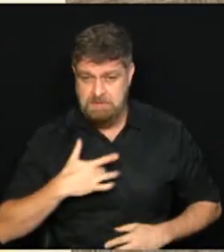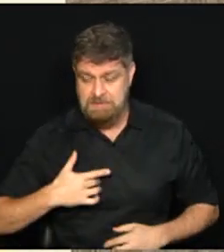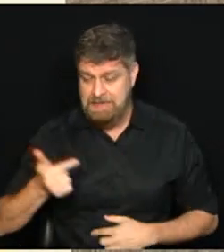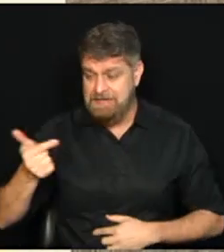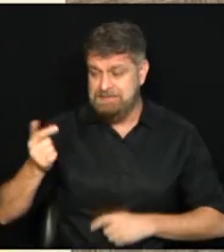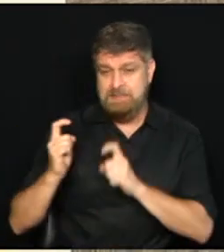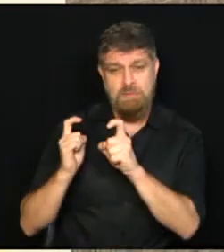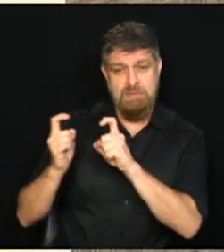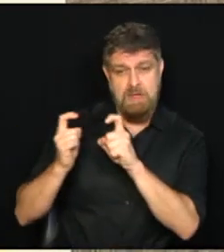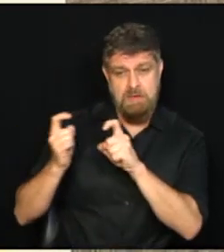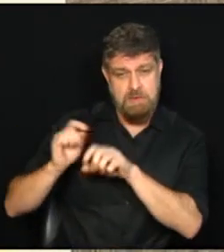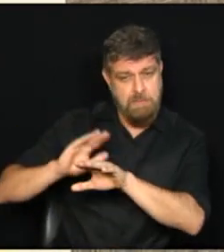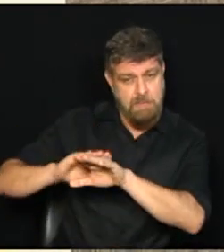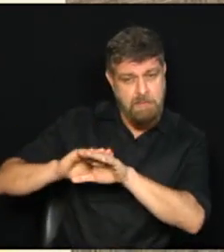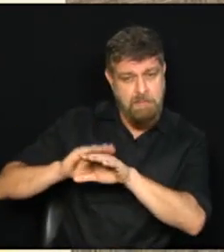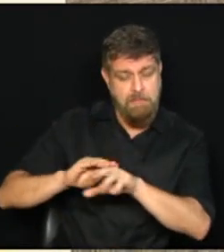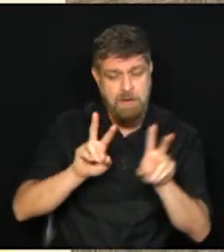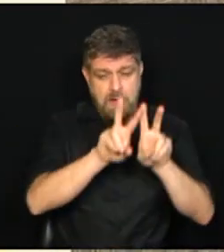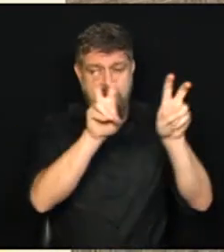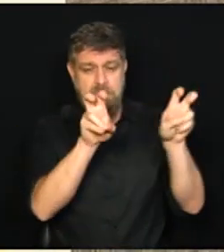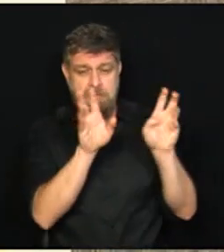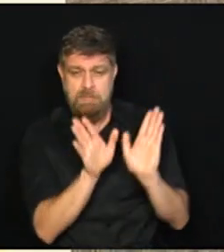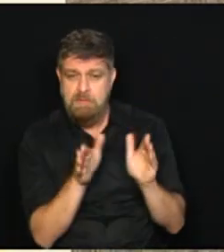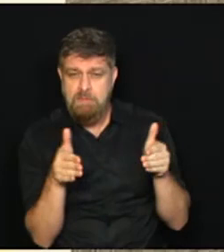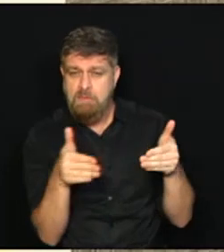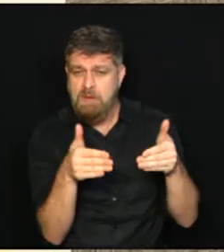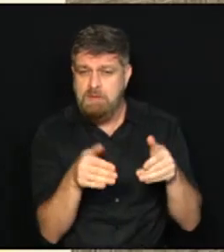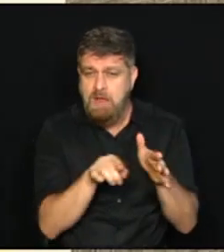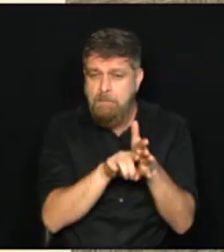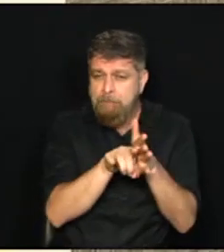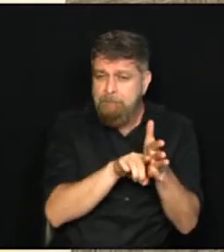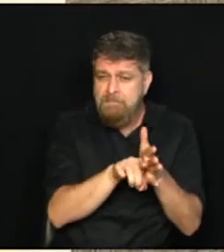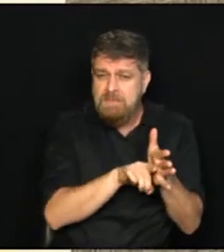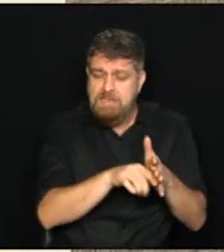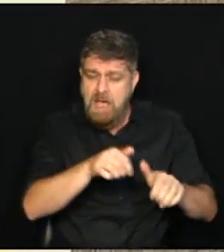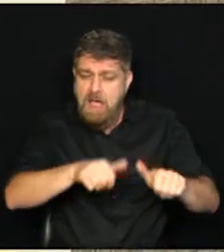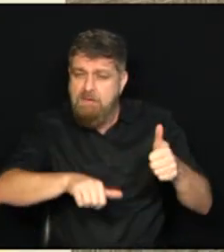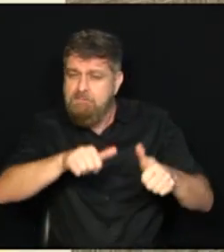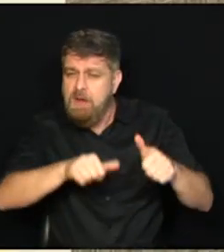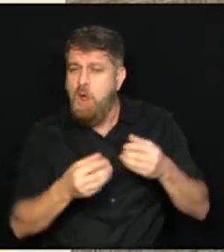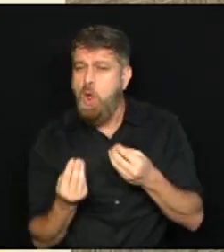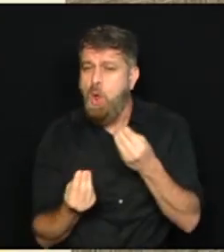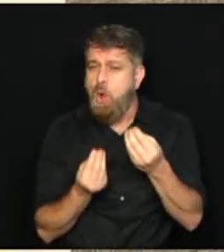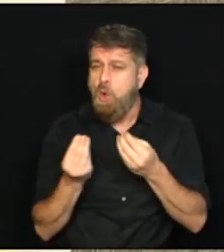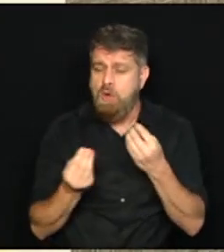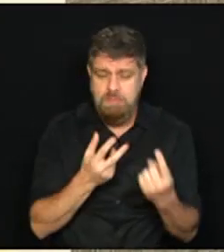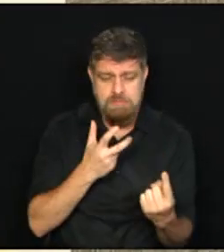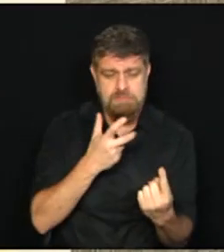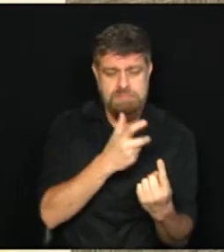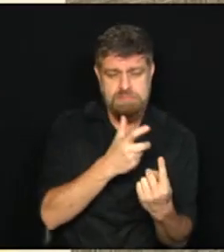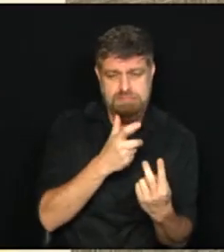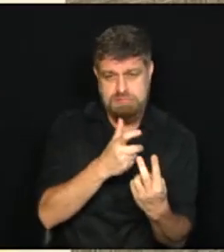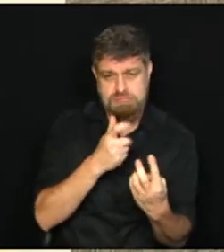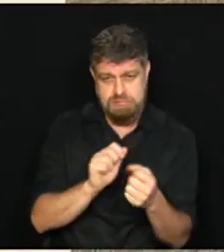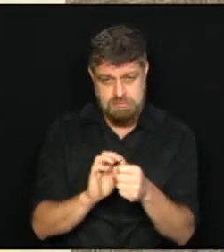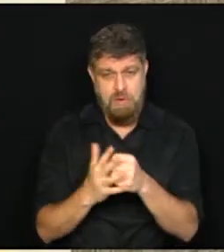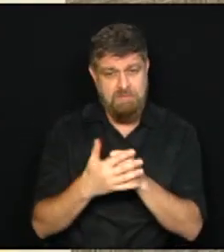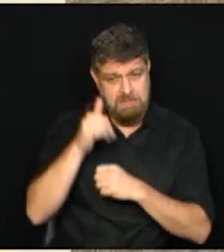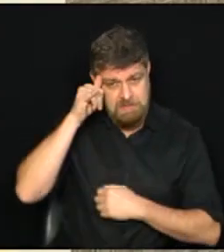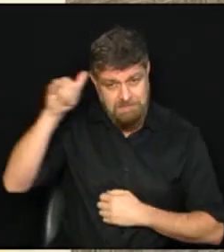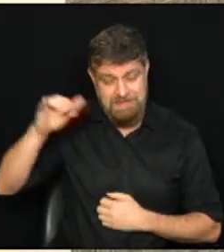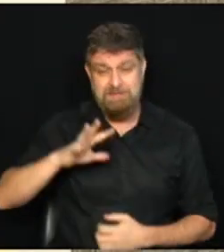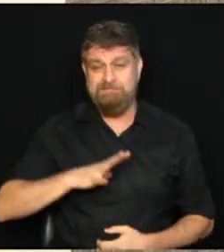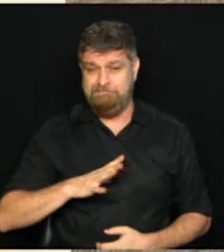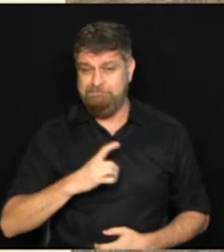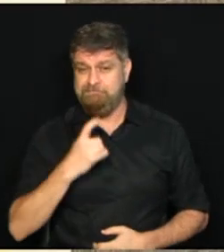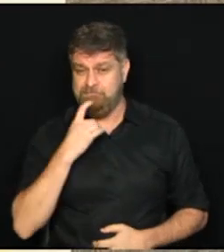extraordinária. Bom, o tema principal, analisar evidentemente como está a vacinação contra a Covid aqui na cidade de